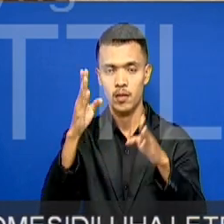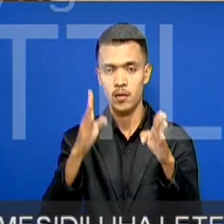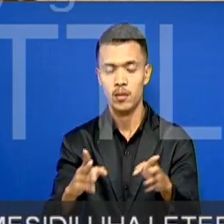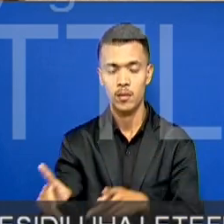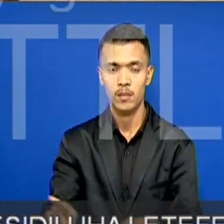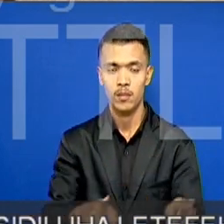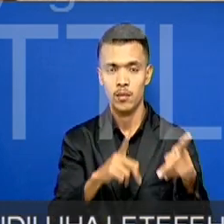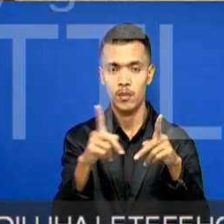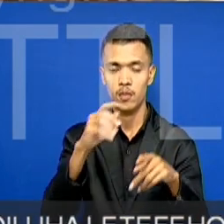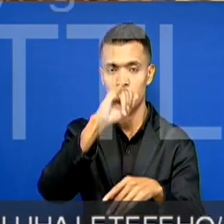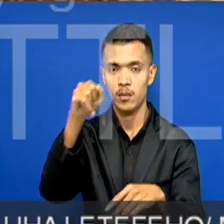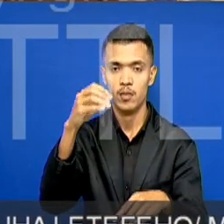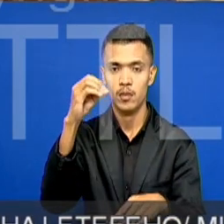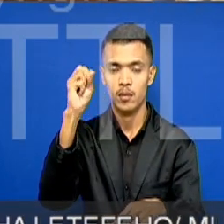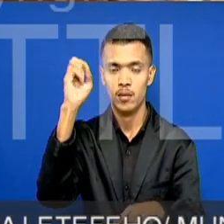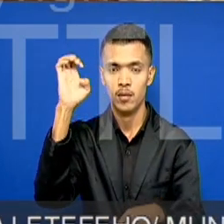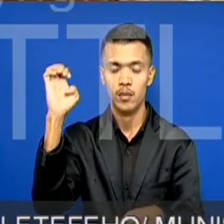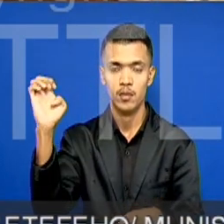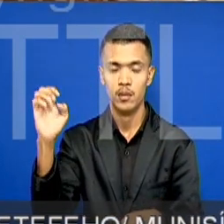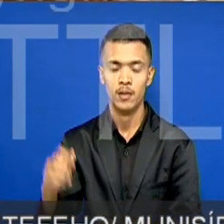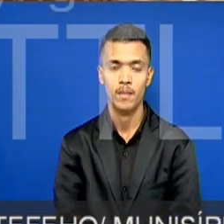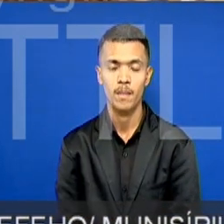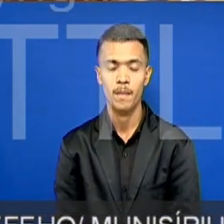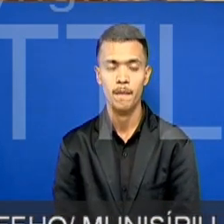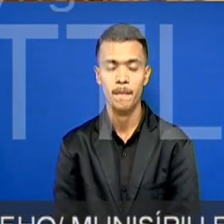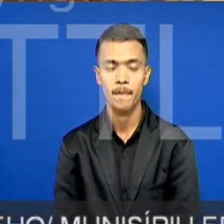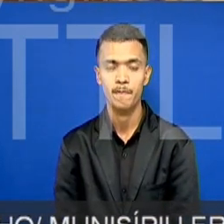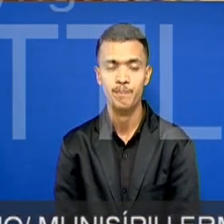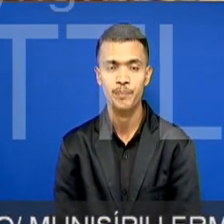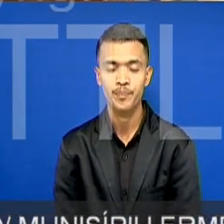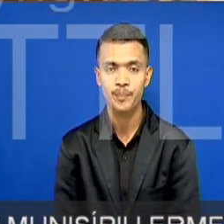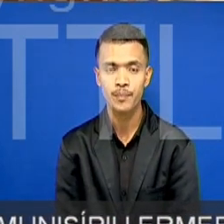substituto, José da Silva. Manuel Guzmão, Domingos de Deus, RTTL.